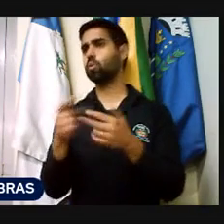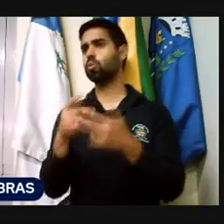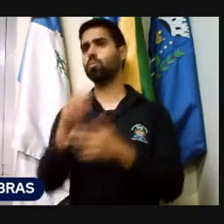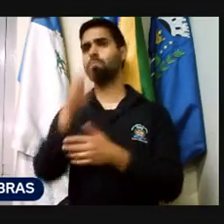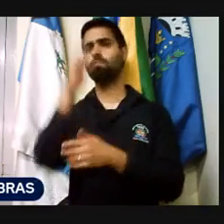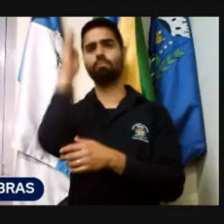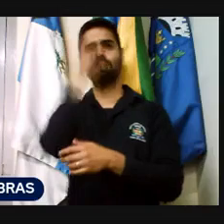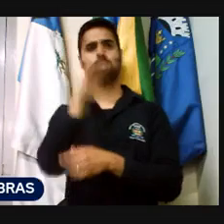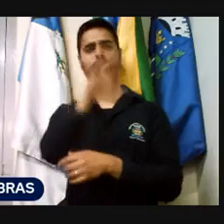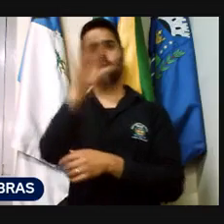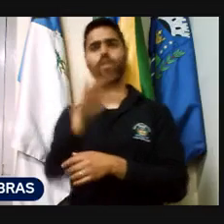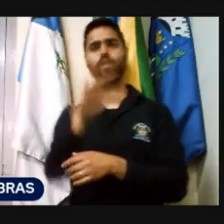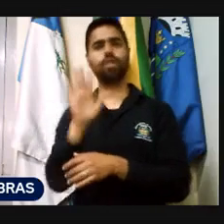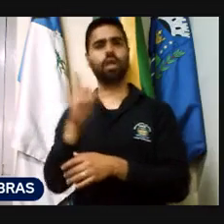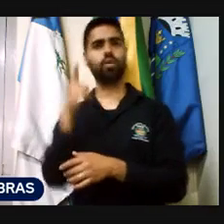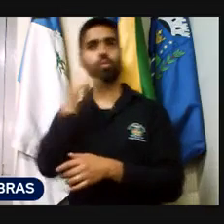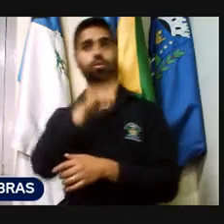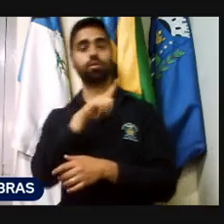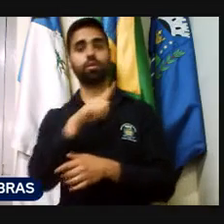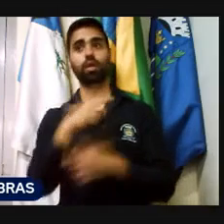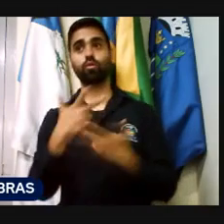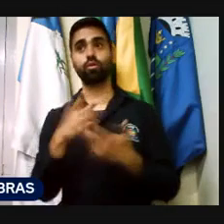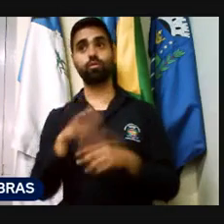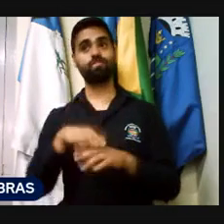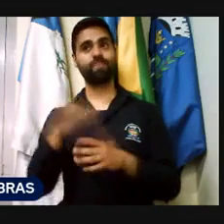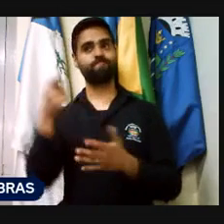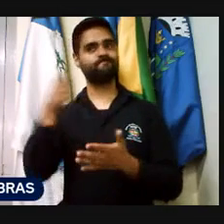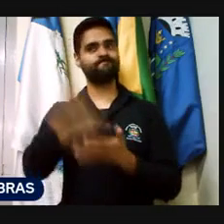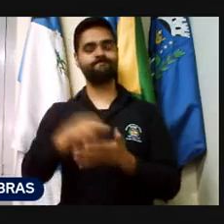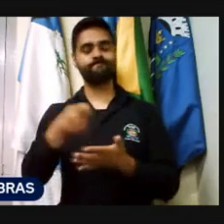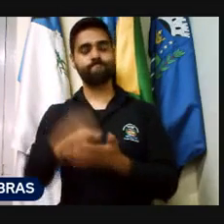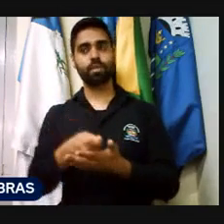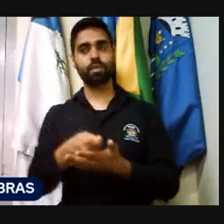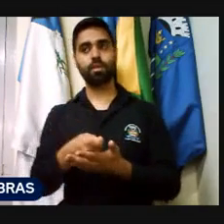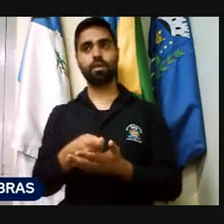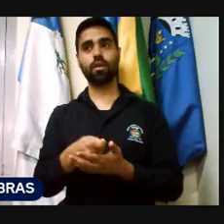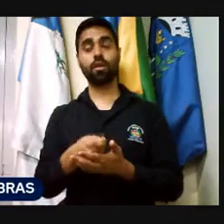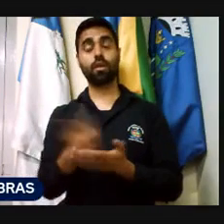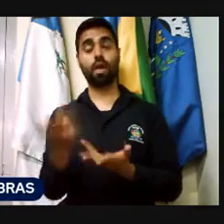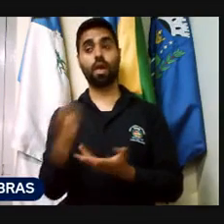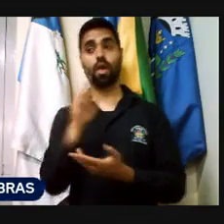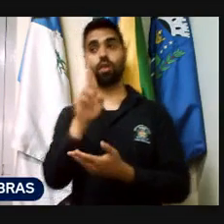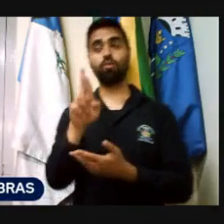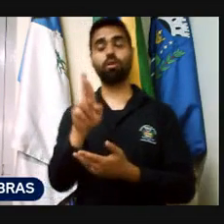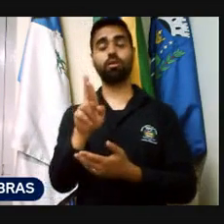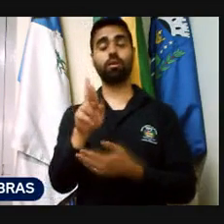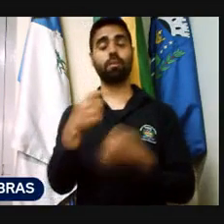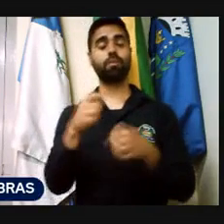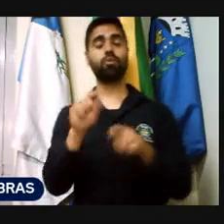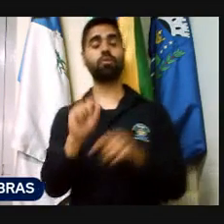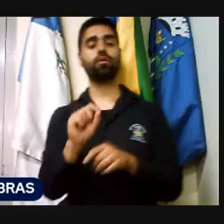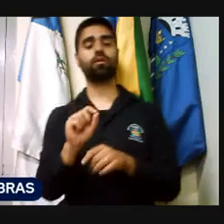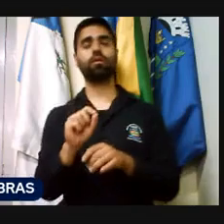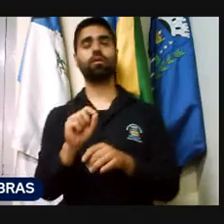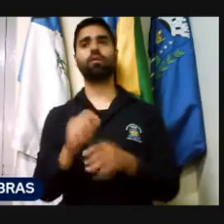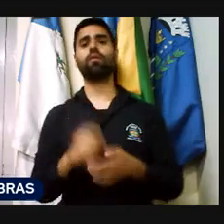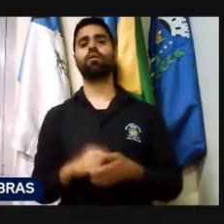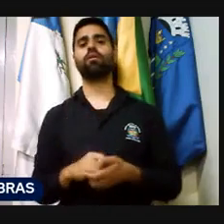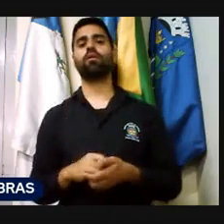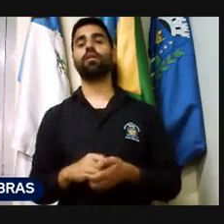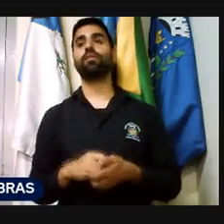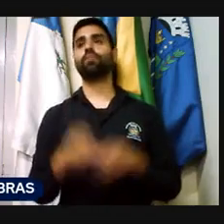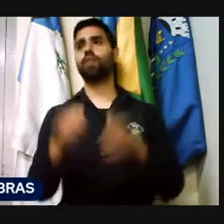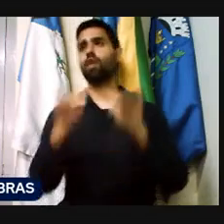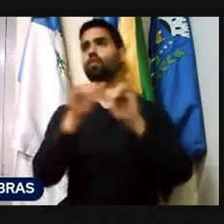Brasil. As coisas endureceram e o resultado tem que ser dito a todos